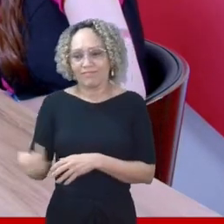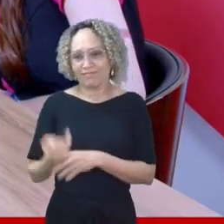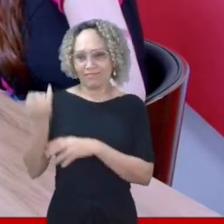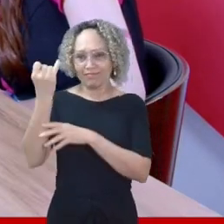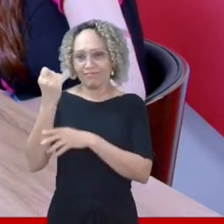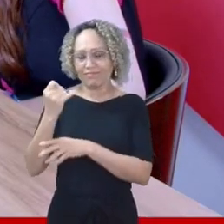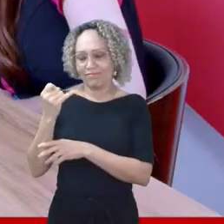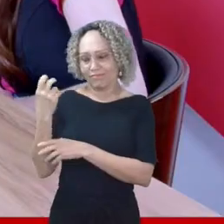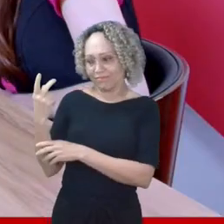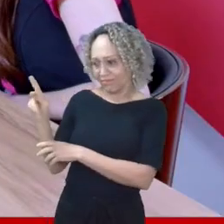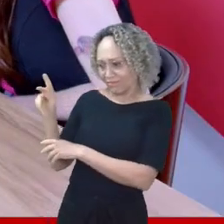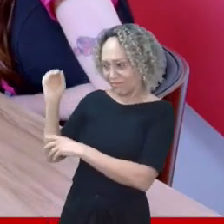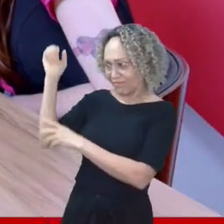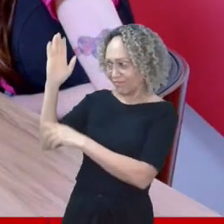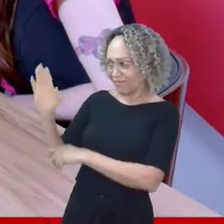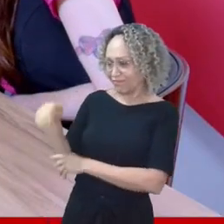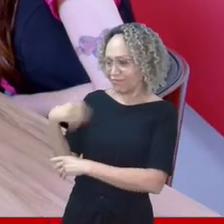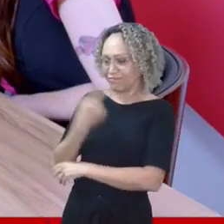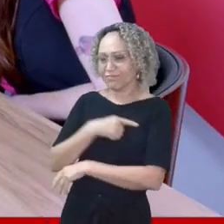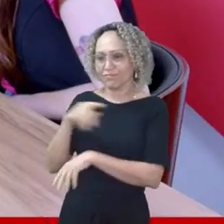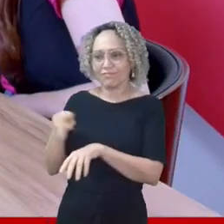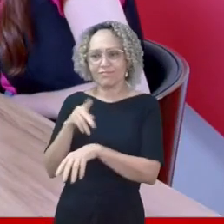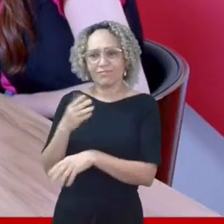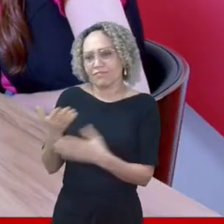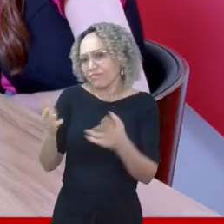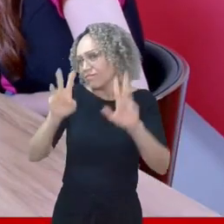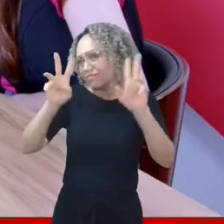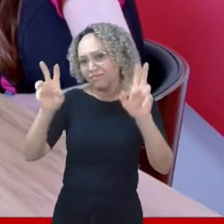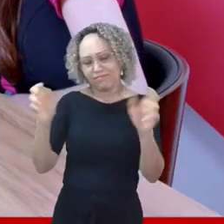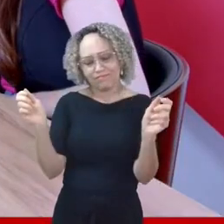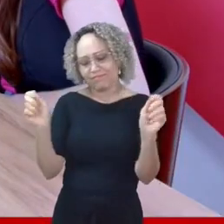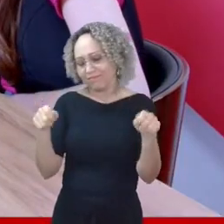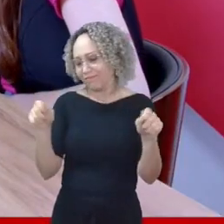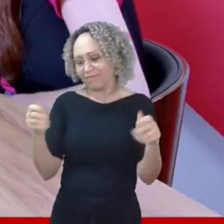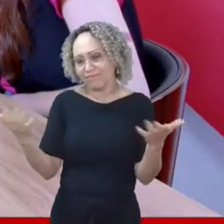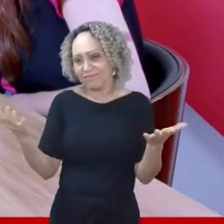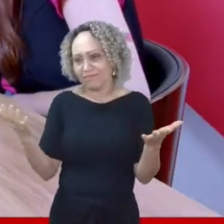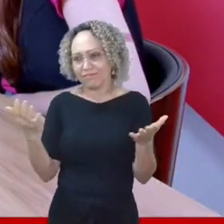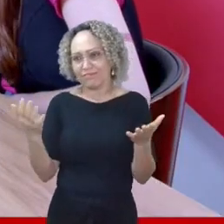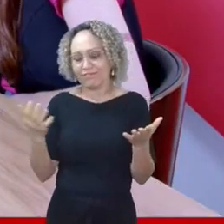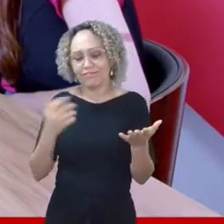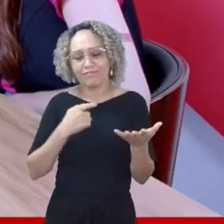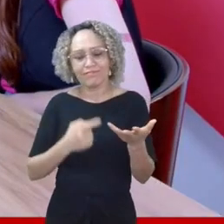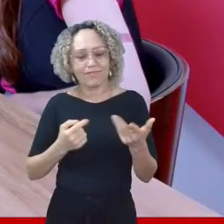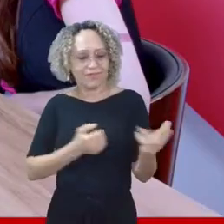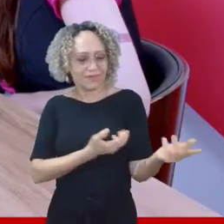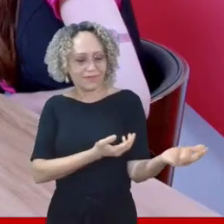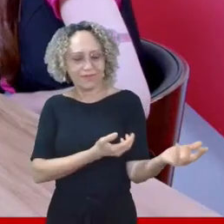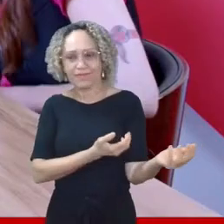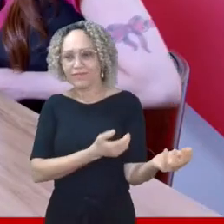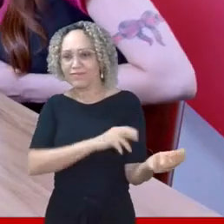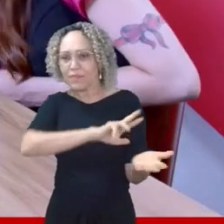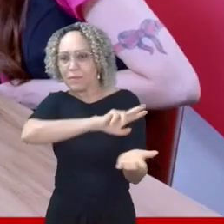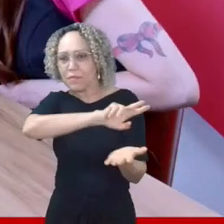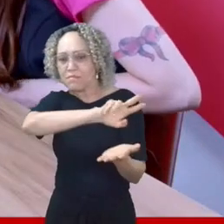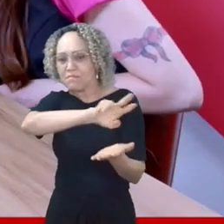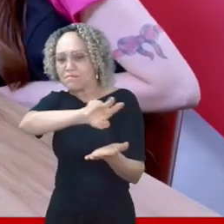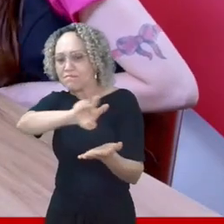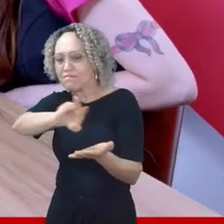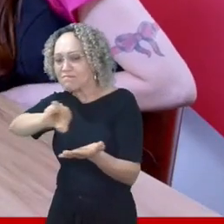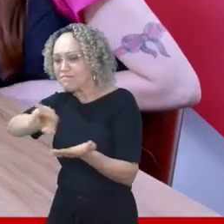nosso país. Exatamente, necessário, né, gente? Necessário a gente falar sobre essa diversidade. O nosso país, ele é diverso em diversas